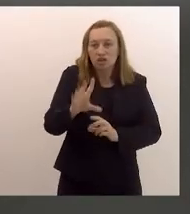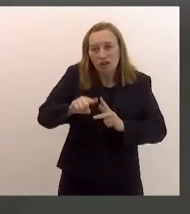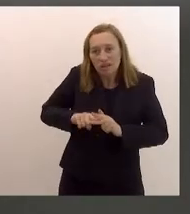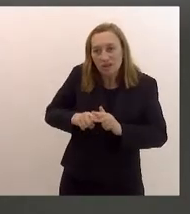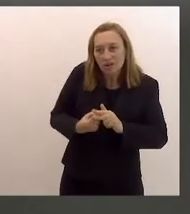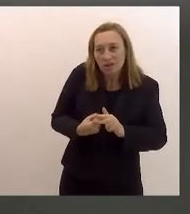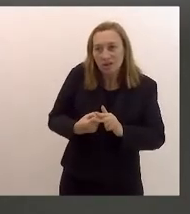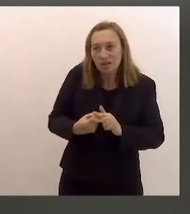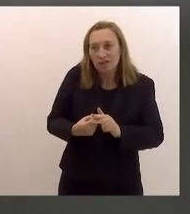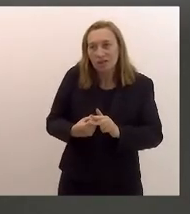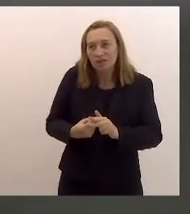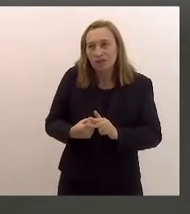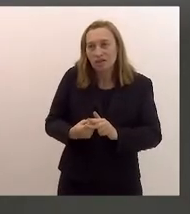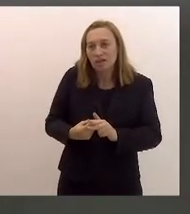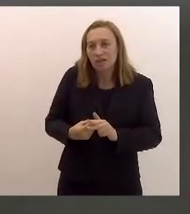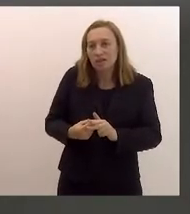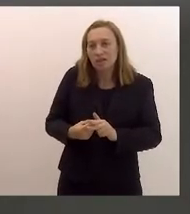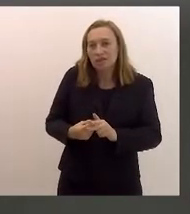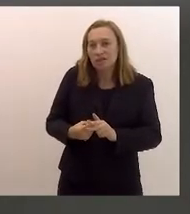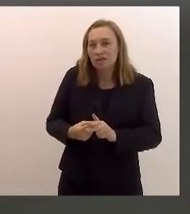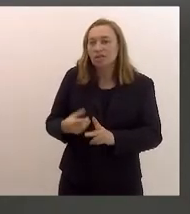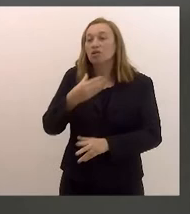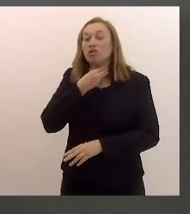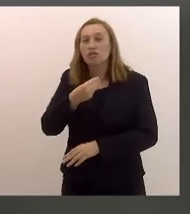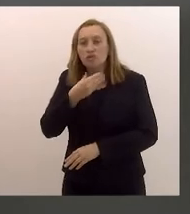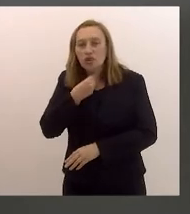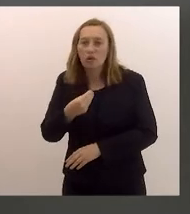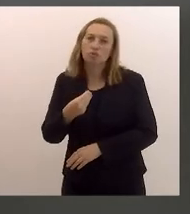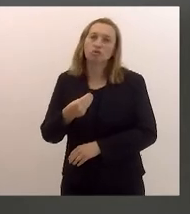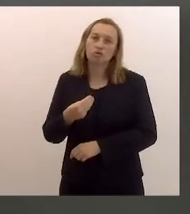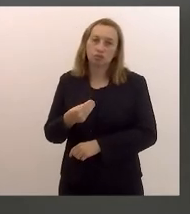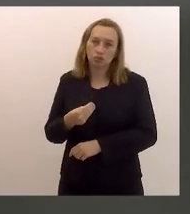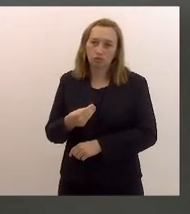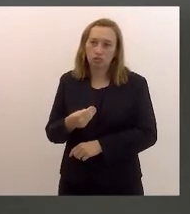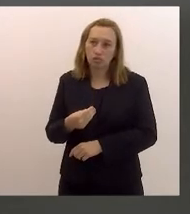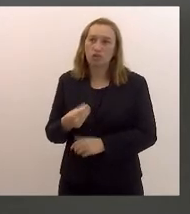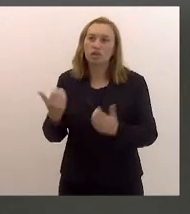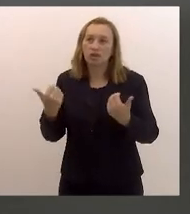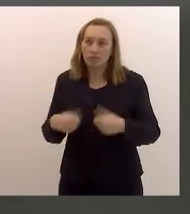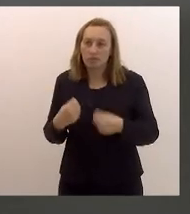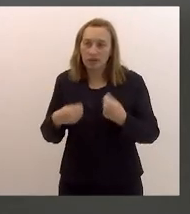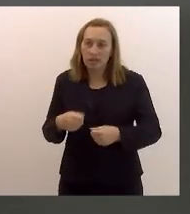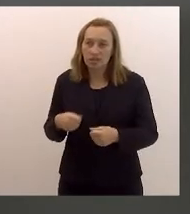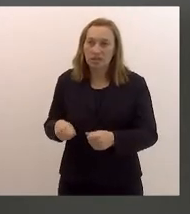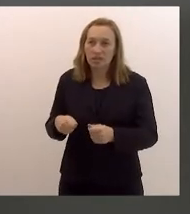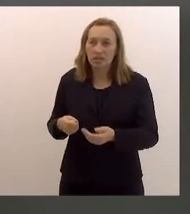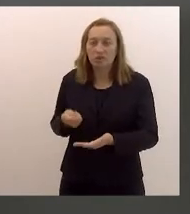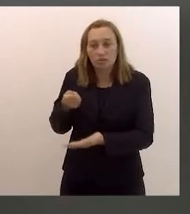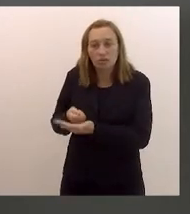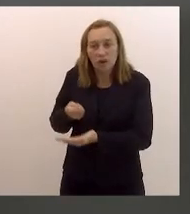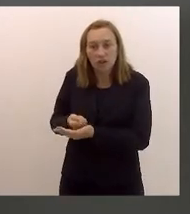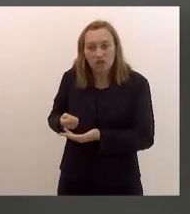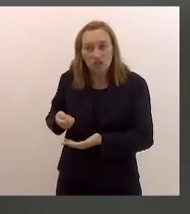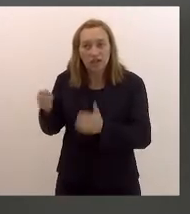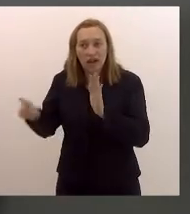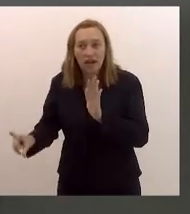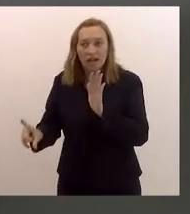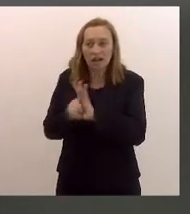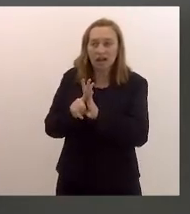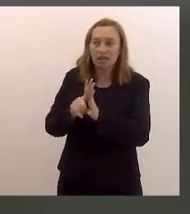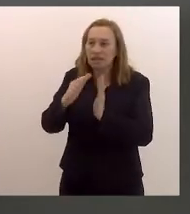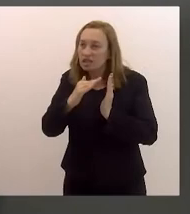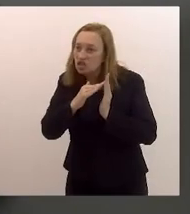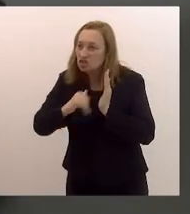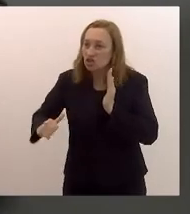correção eles são os desvirtuados que falsos que precisam do Rigor da lei para ser